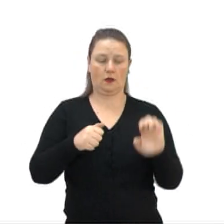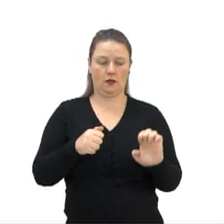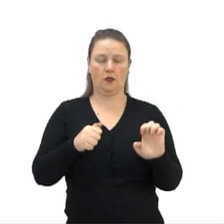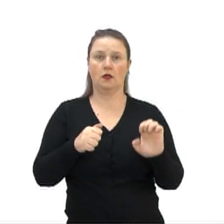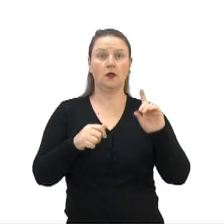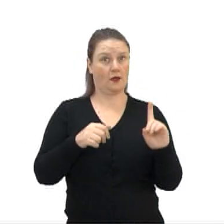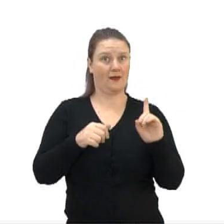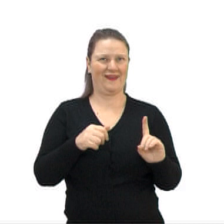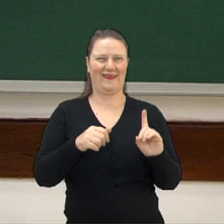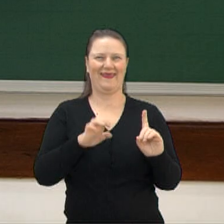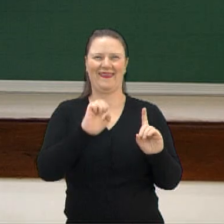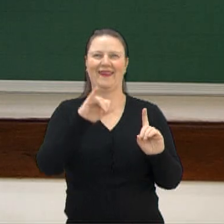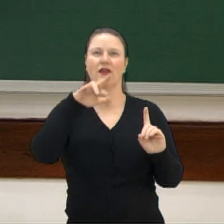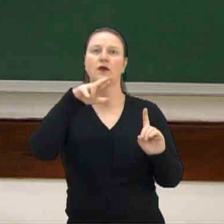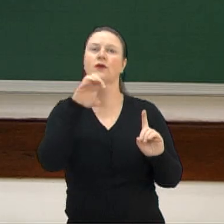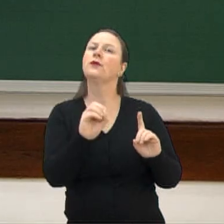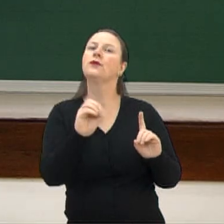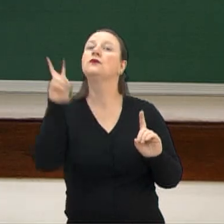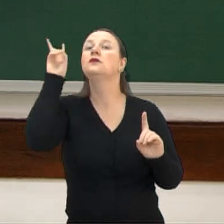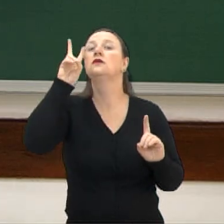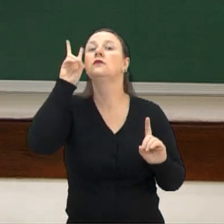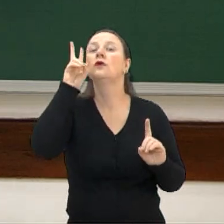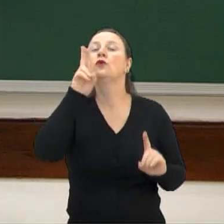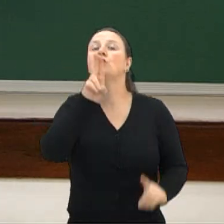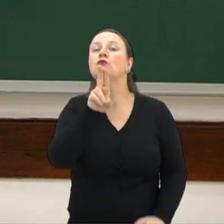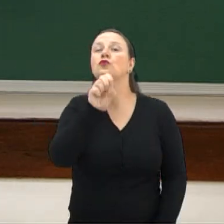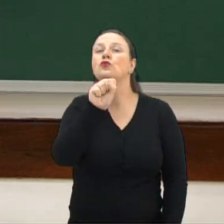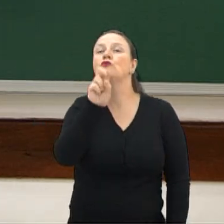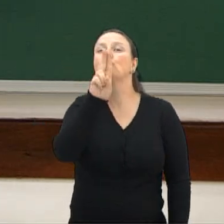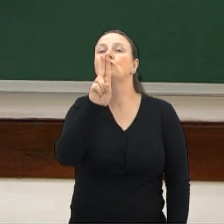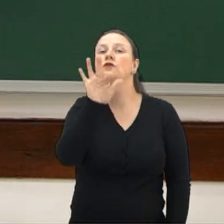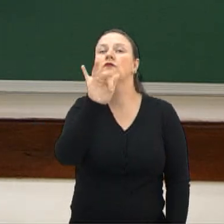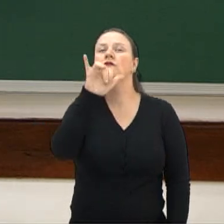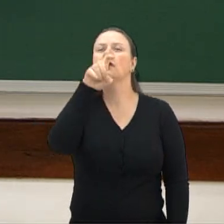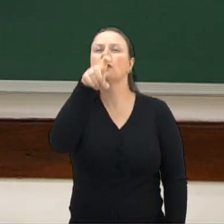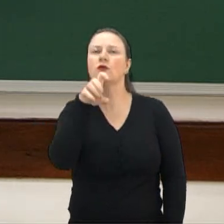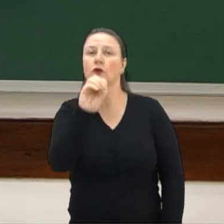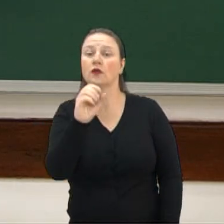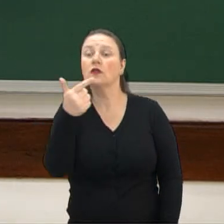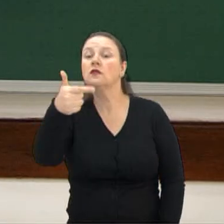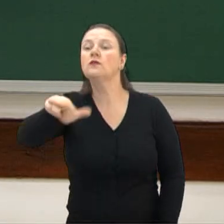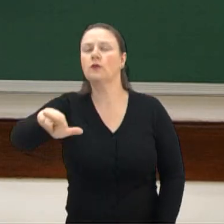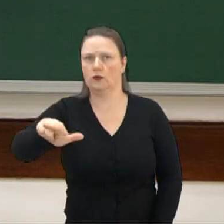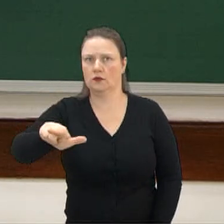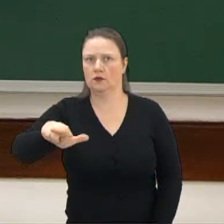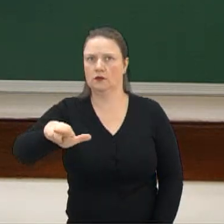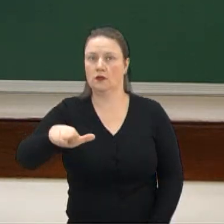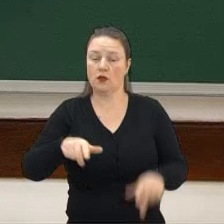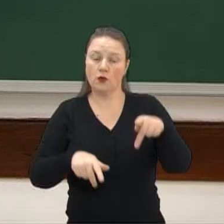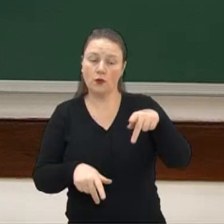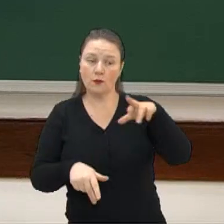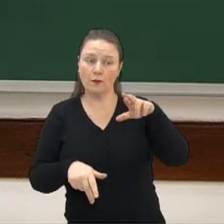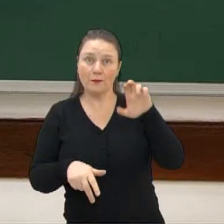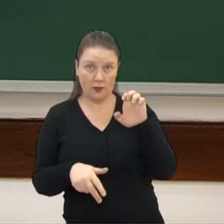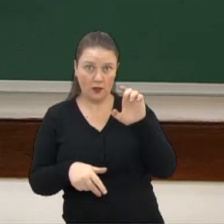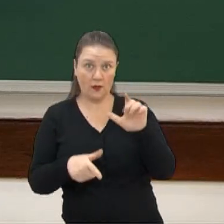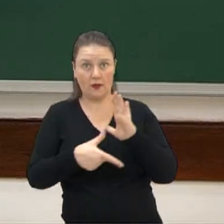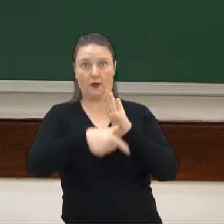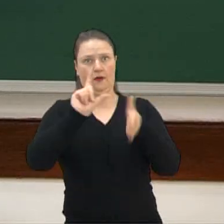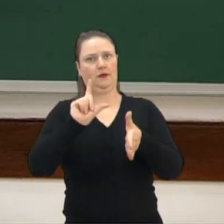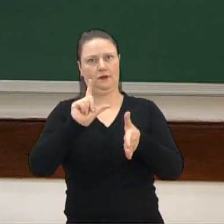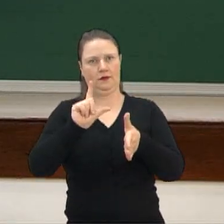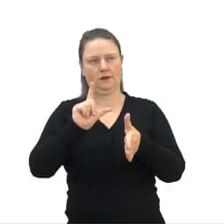E gosto de lembrá-los que o sufixo é aquilo que vem depois. O prefixo é aquilo que vem antes da palavra